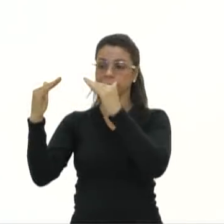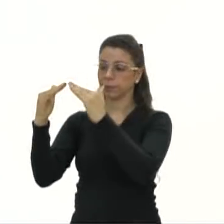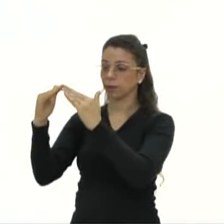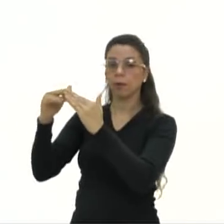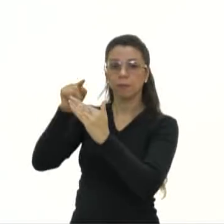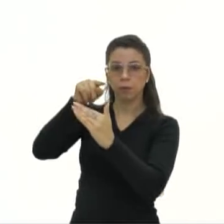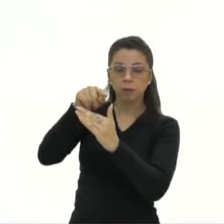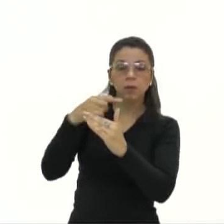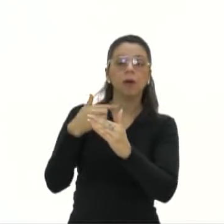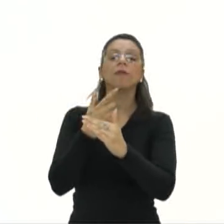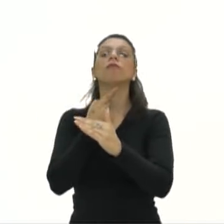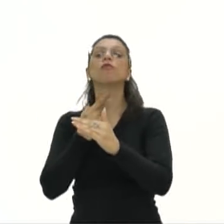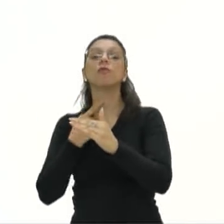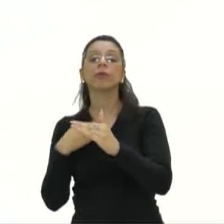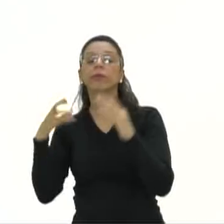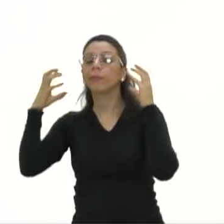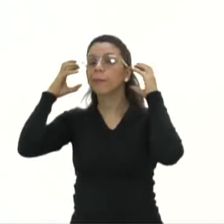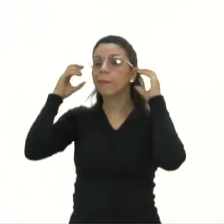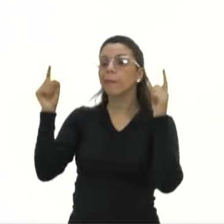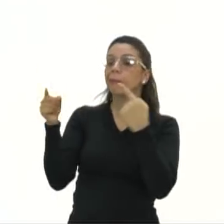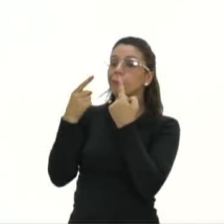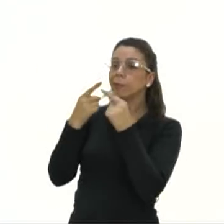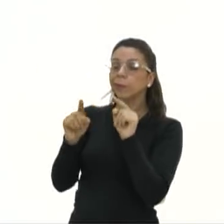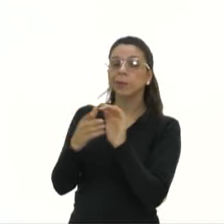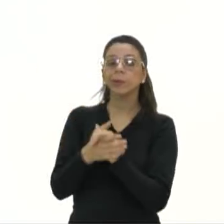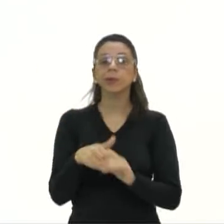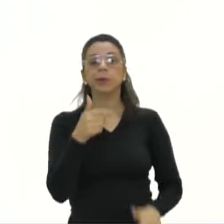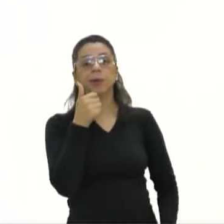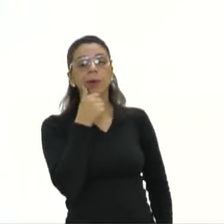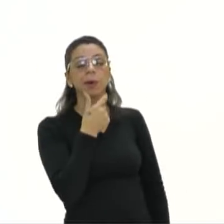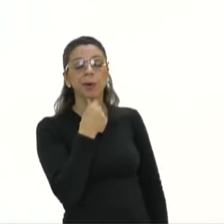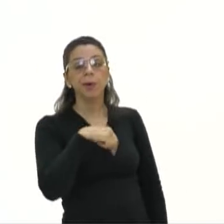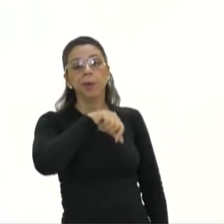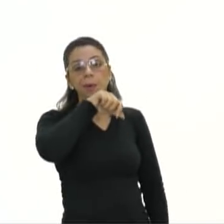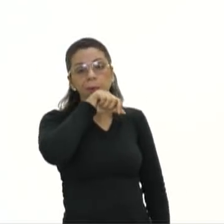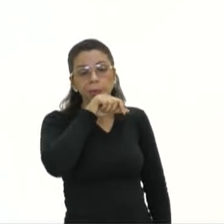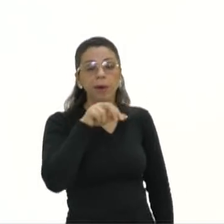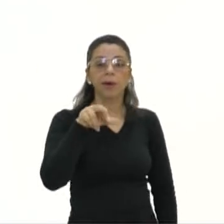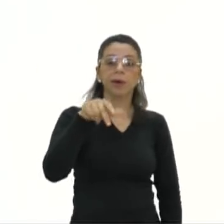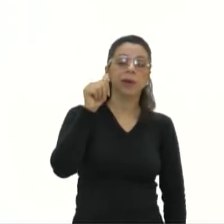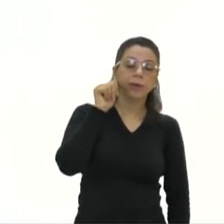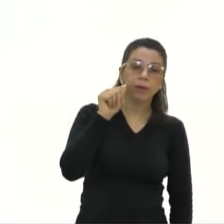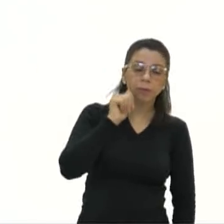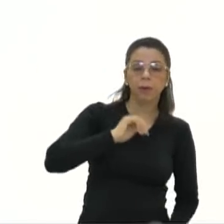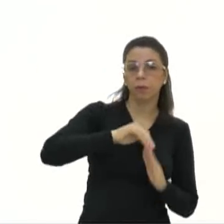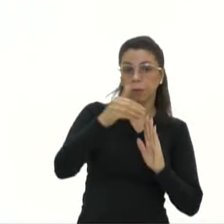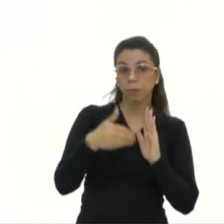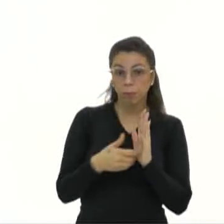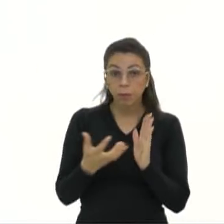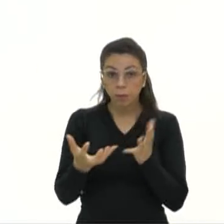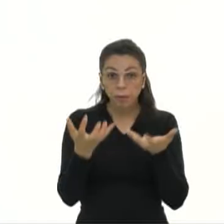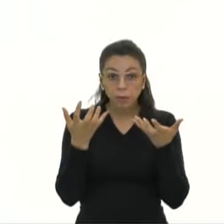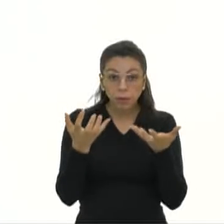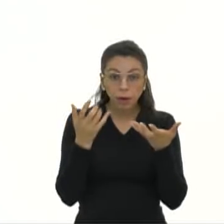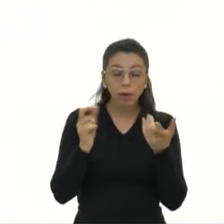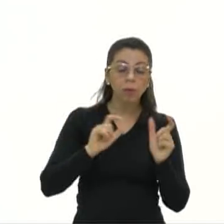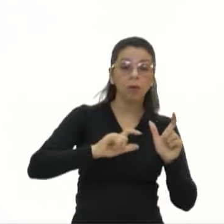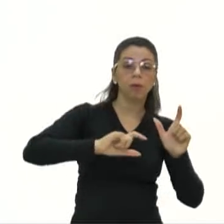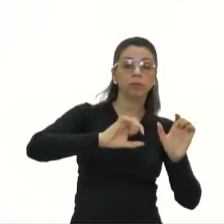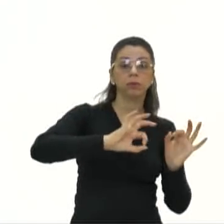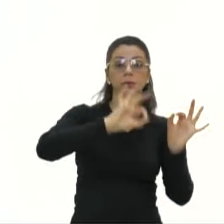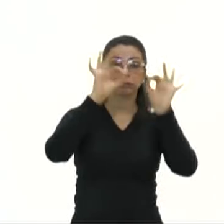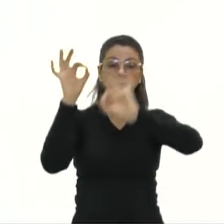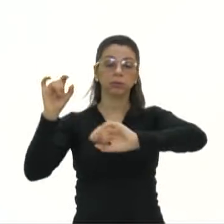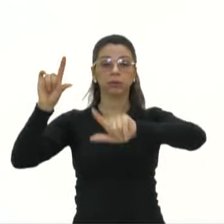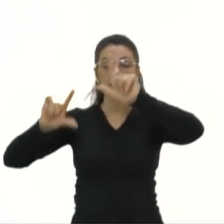escutar música, o pai quer escutar música, a irmã quer escutar uma música, todo mundo quer escutar uma música, ou assistir uma televisão, ou jogar no